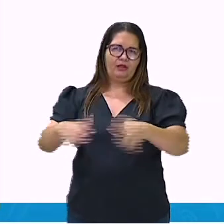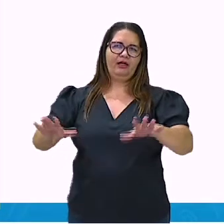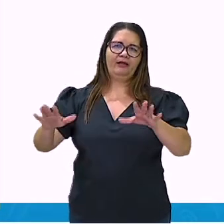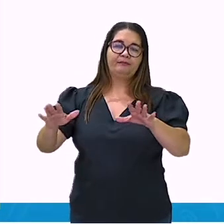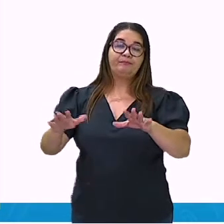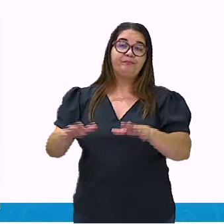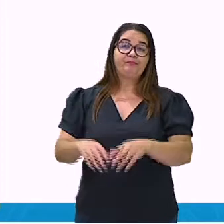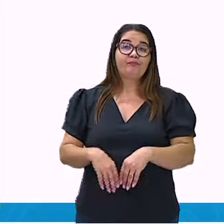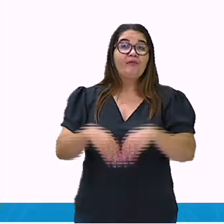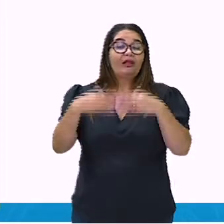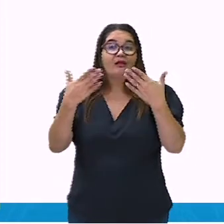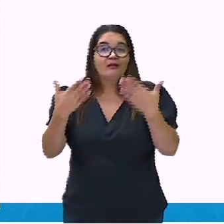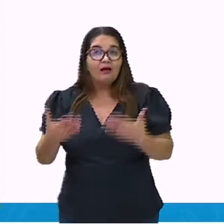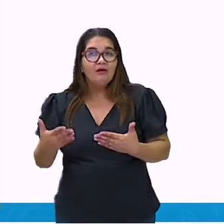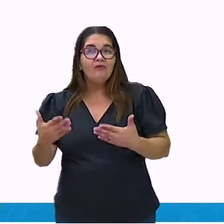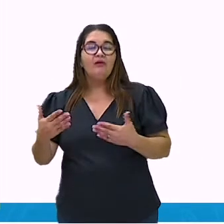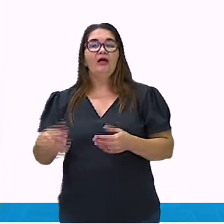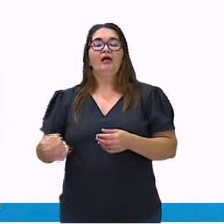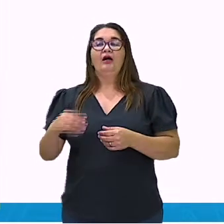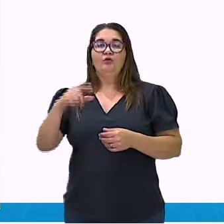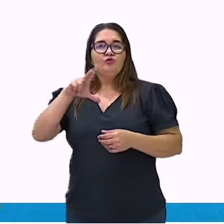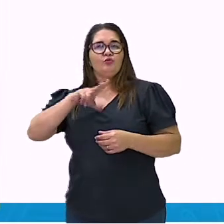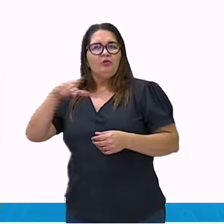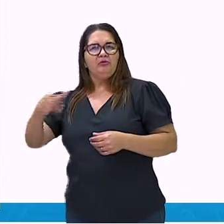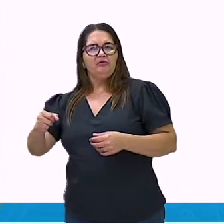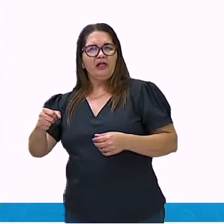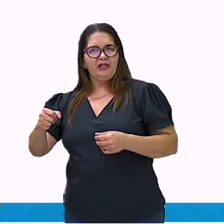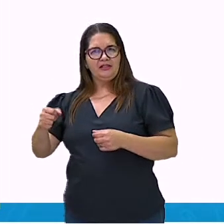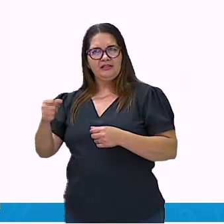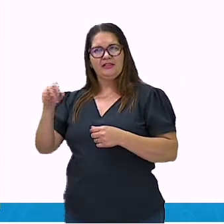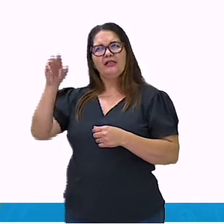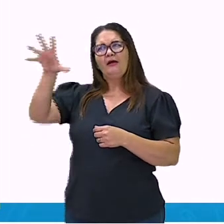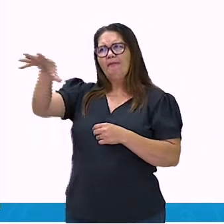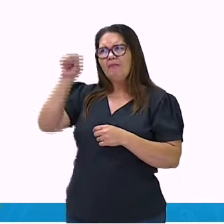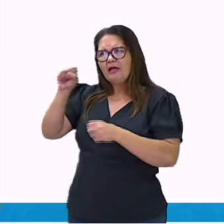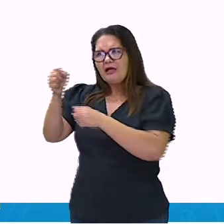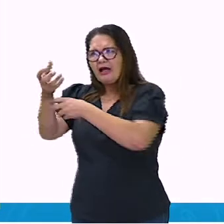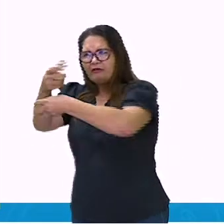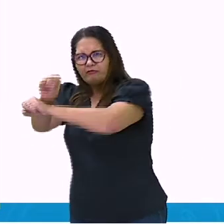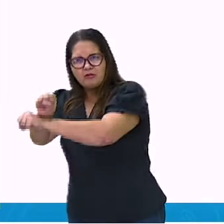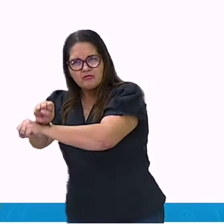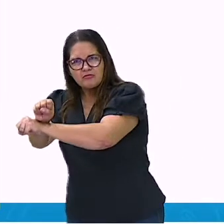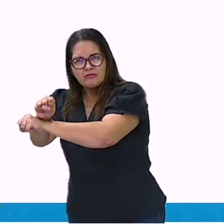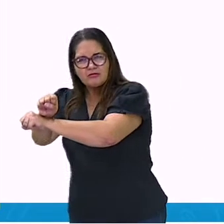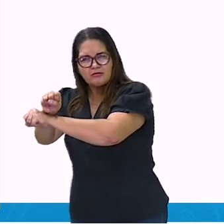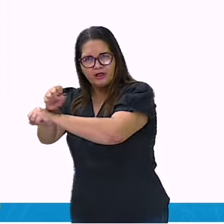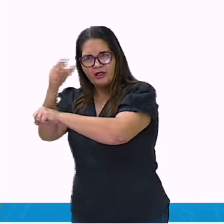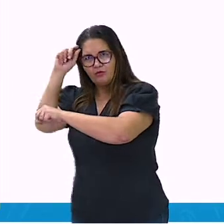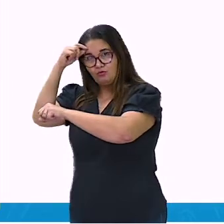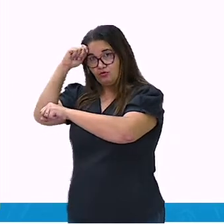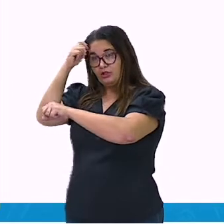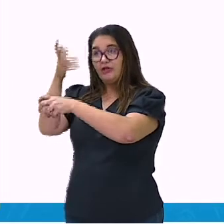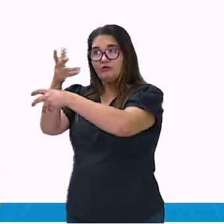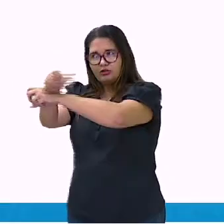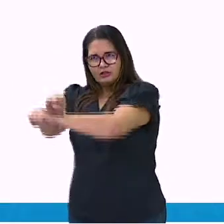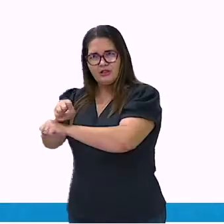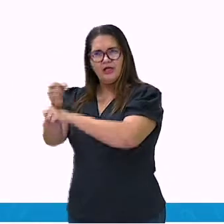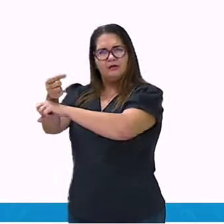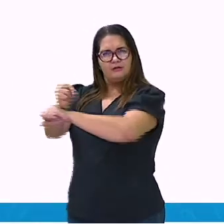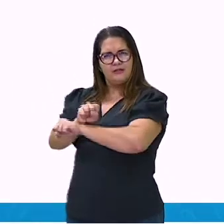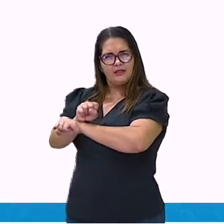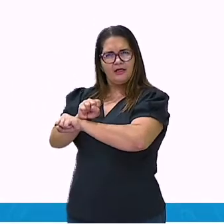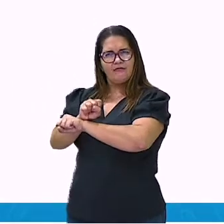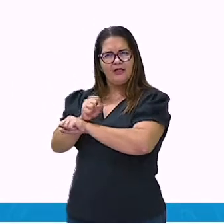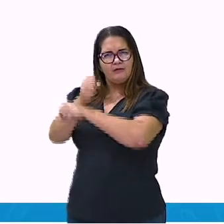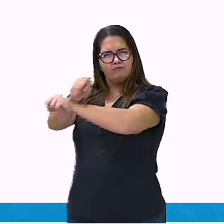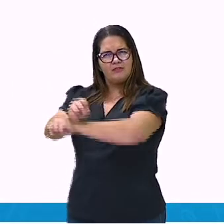os escravos ali e deixava a Deus dará, passando frio, fome, sem nenhum